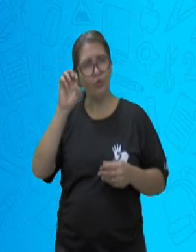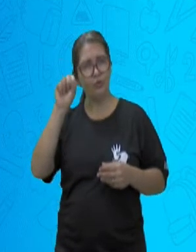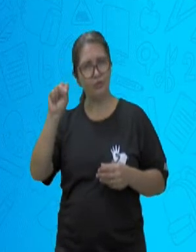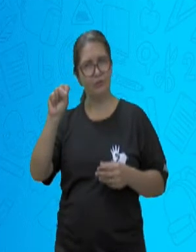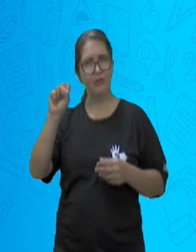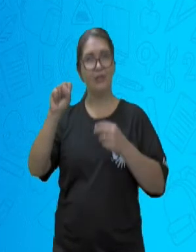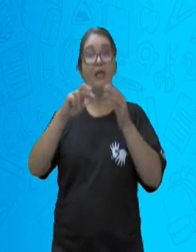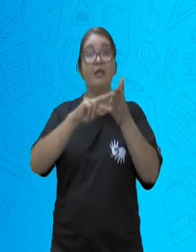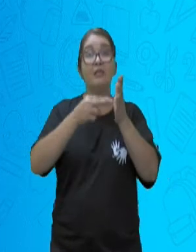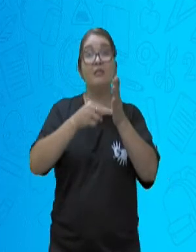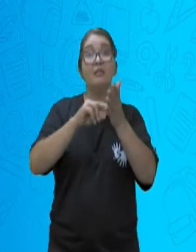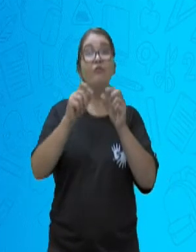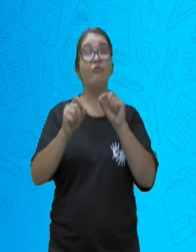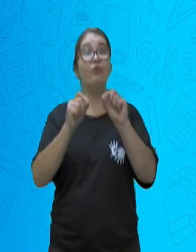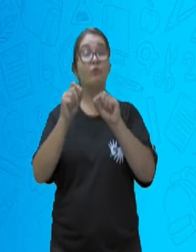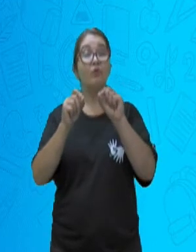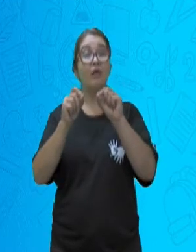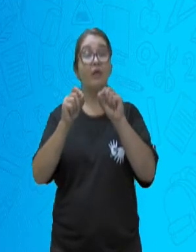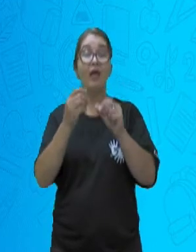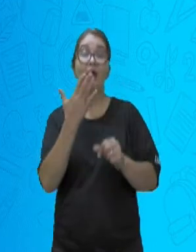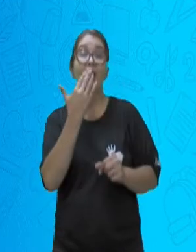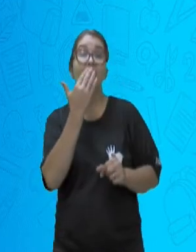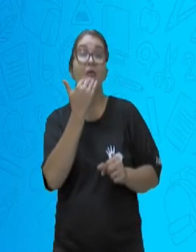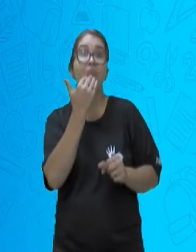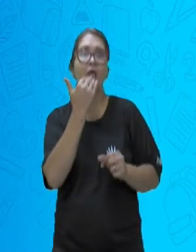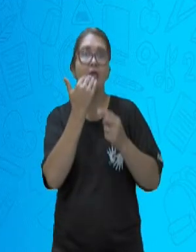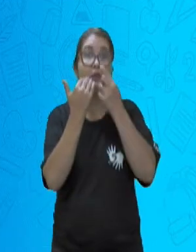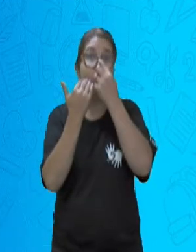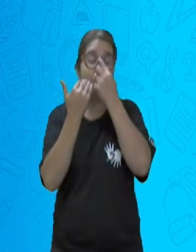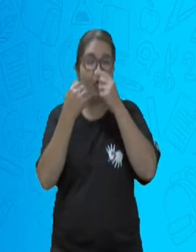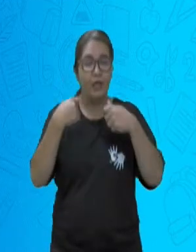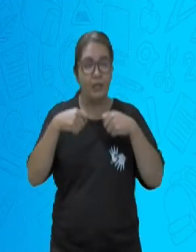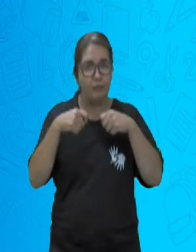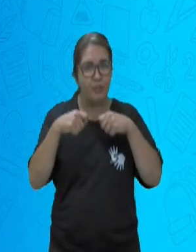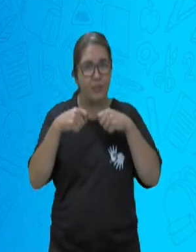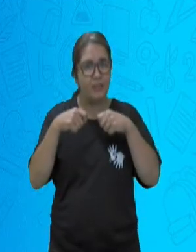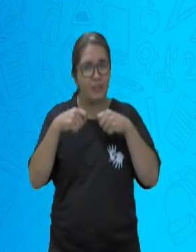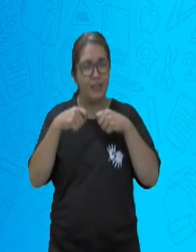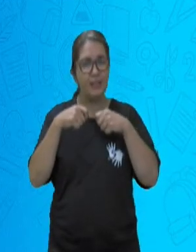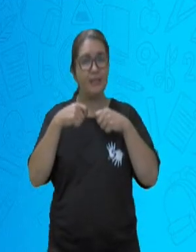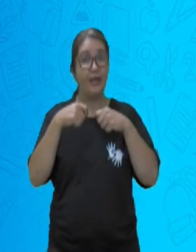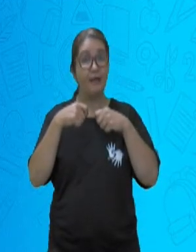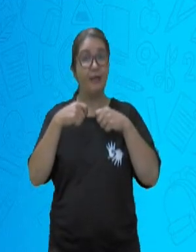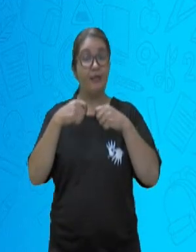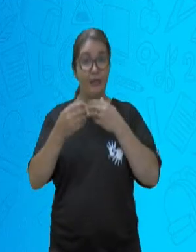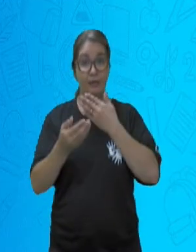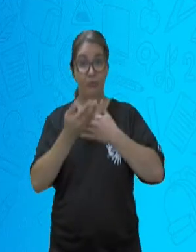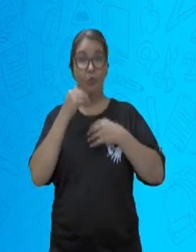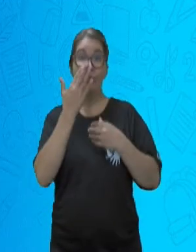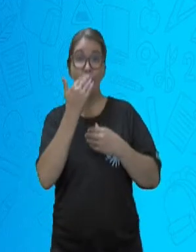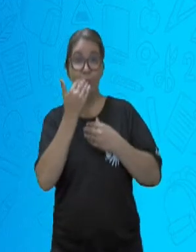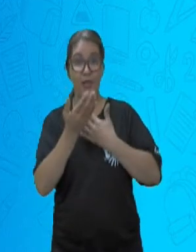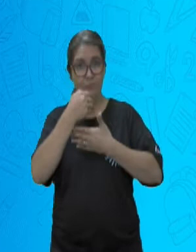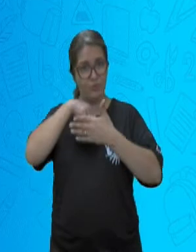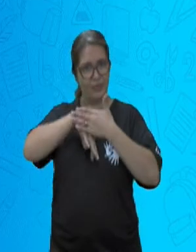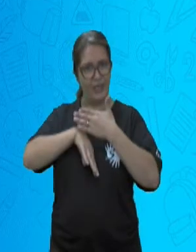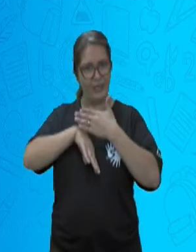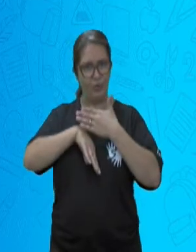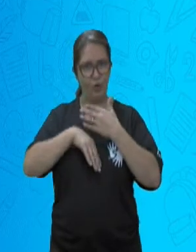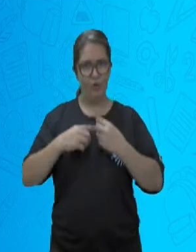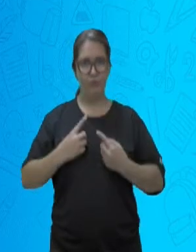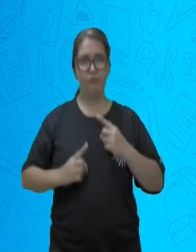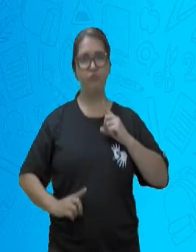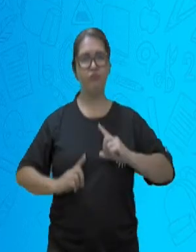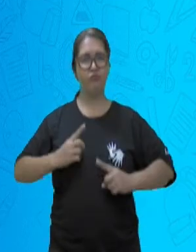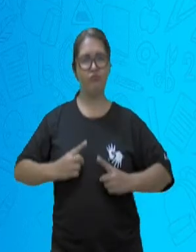construção, o próprio nome já diz, alimentos construtores, na construção, crescimento e restabelecimento